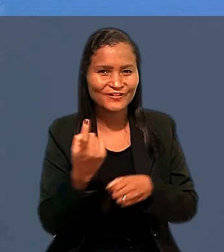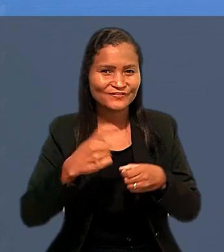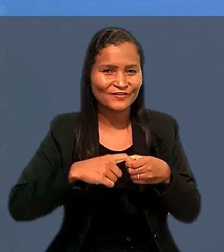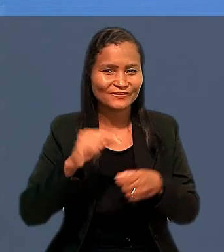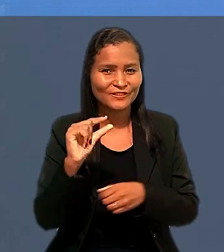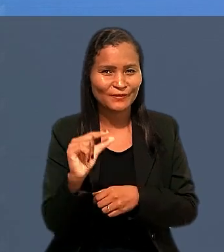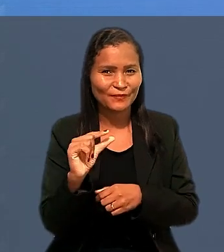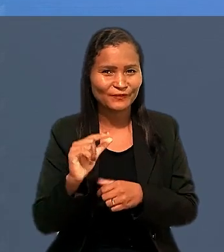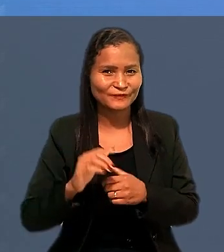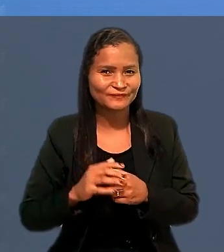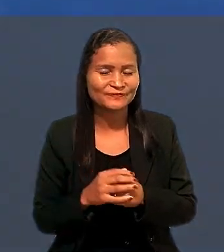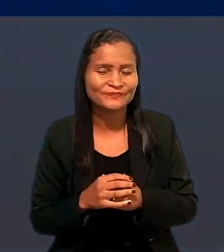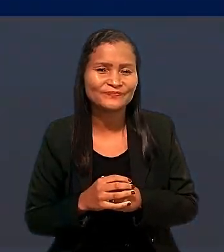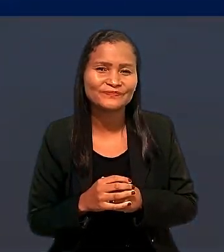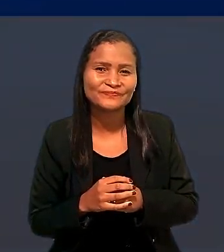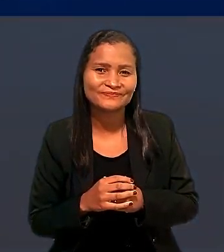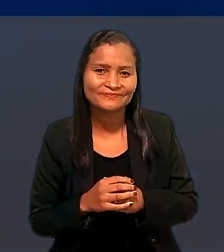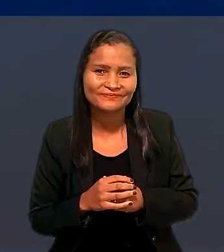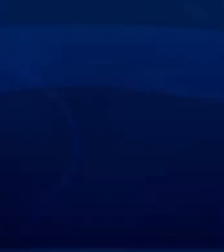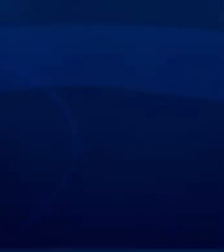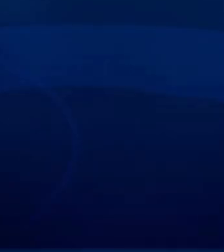A gente volta daqui a pouco.